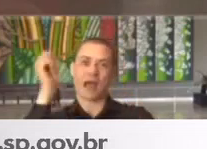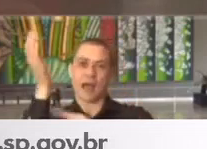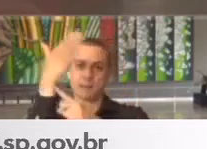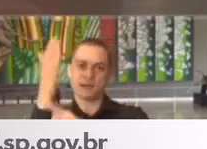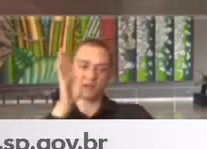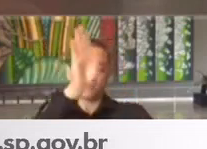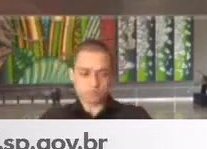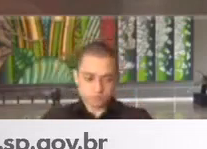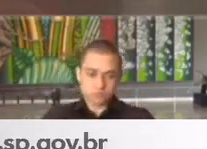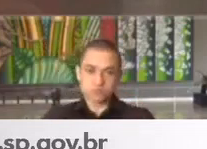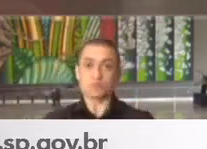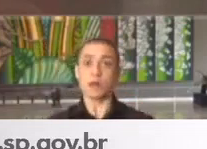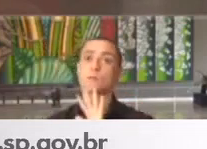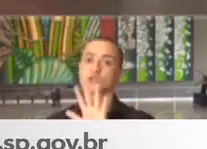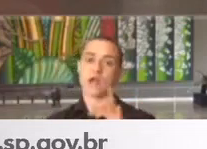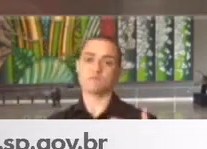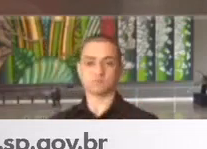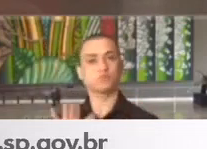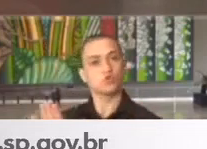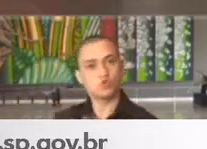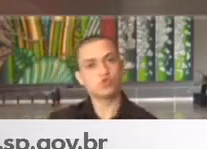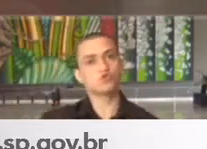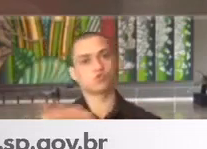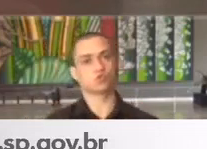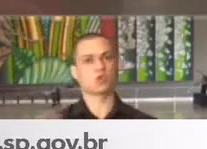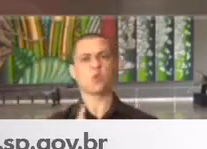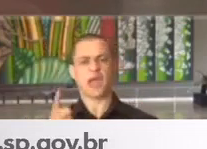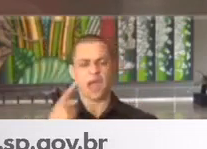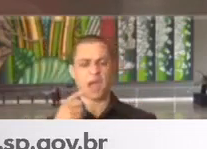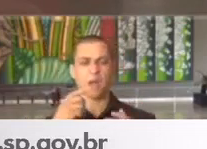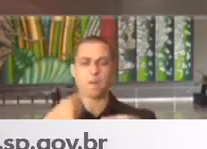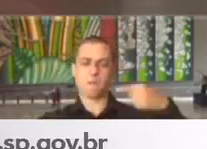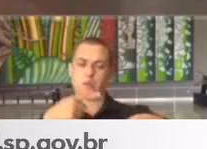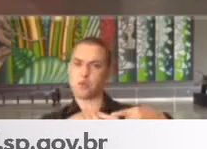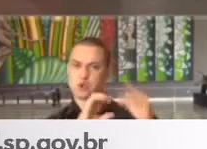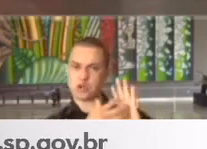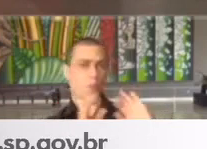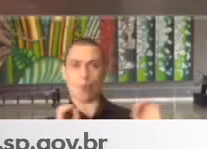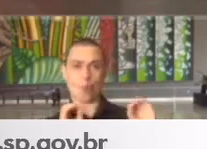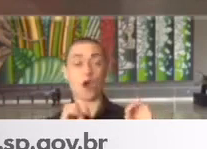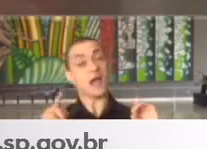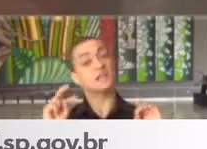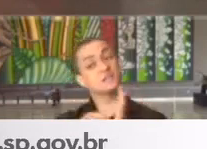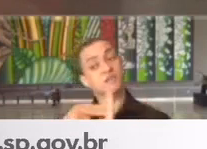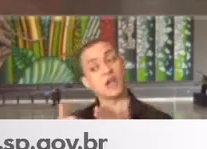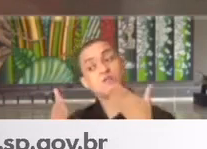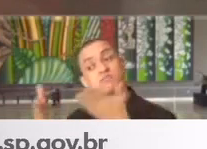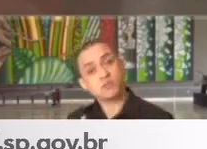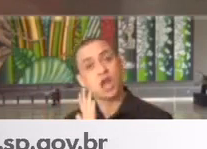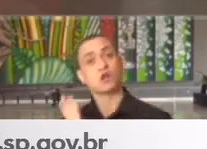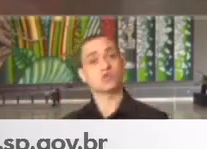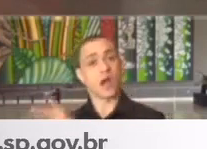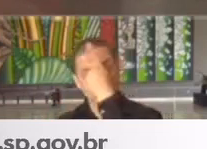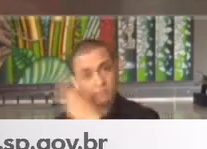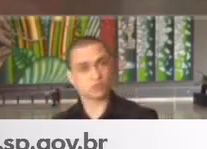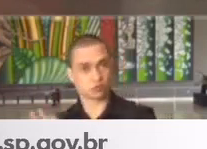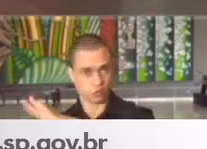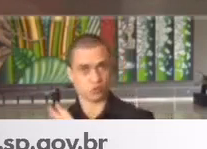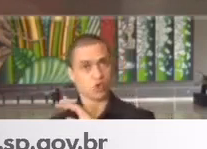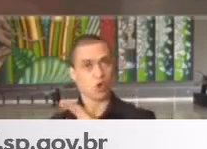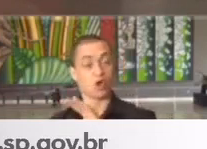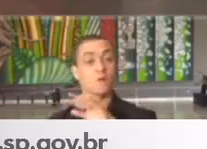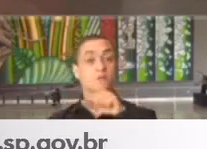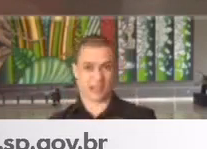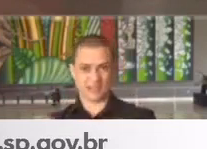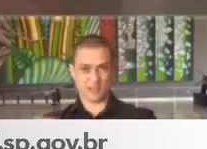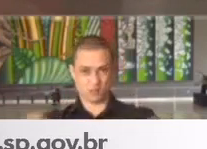estabelecimento, para demonstrar solidariedade. Não há nenhum ato político aqui, mas um ato solidário dos brasileiros que podem reagir. O Palácio dos